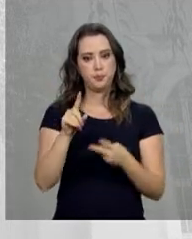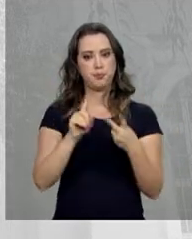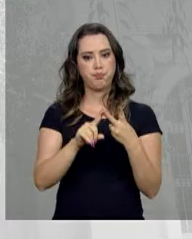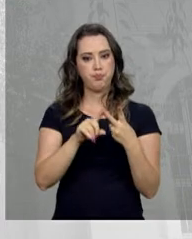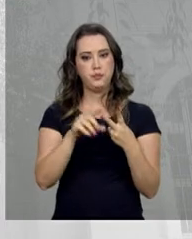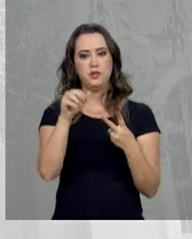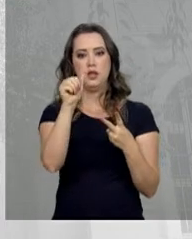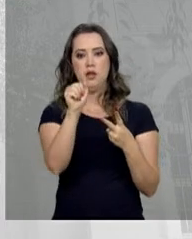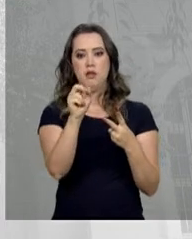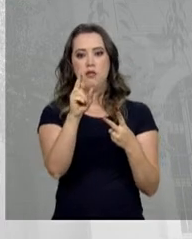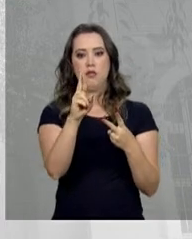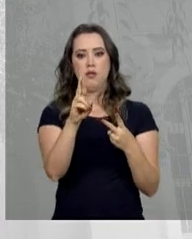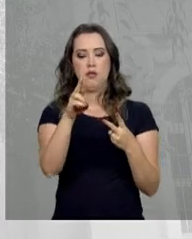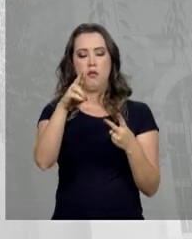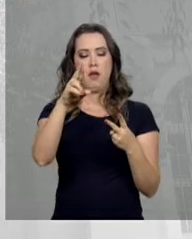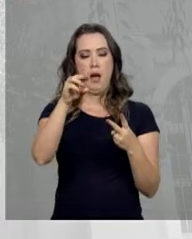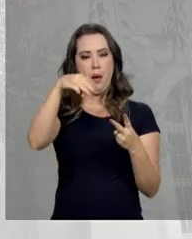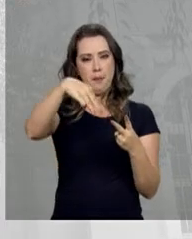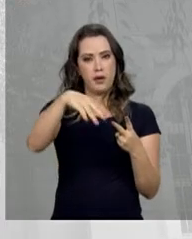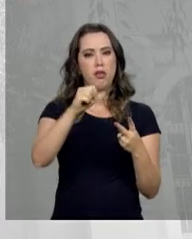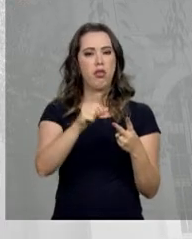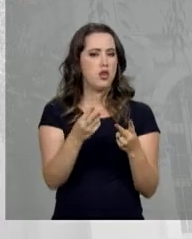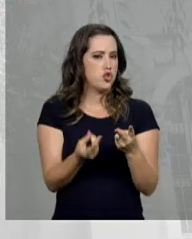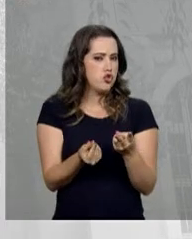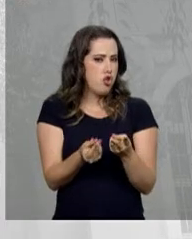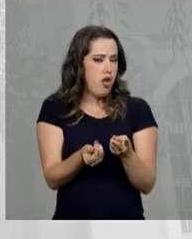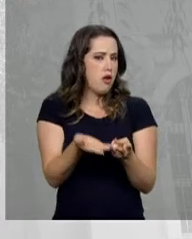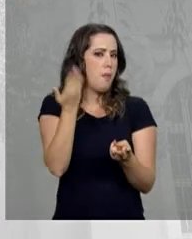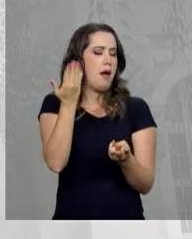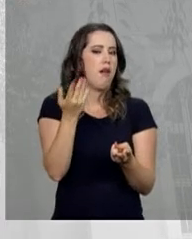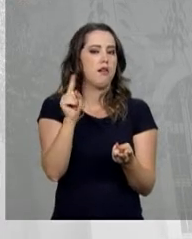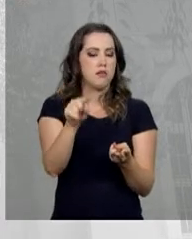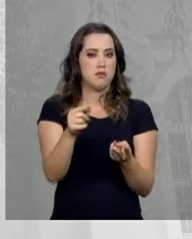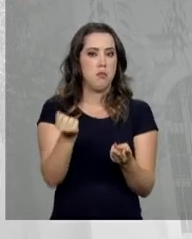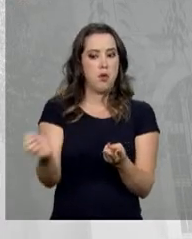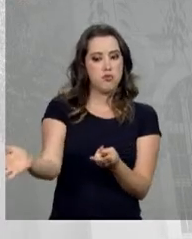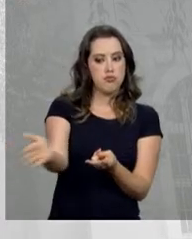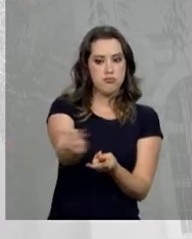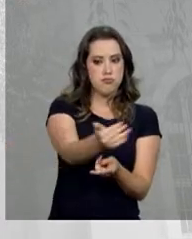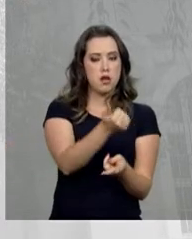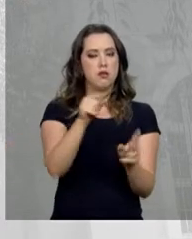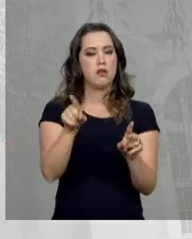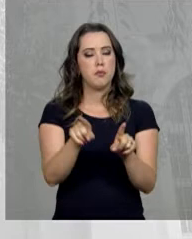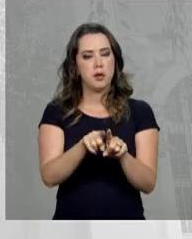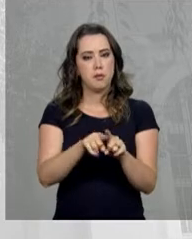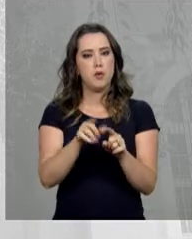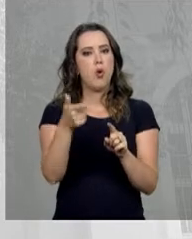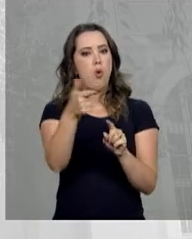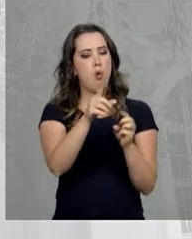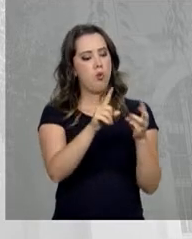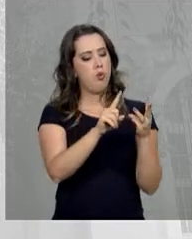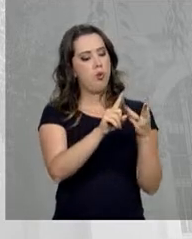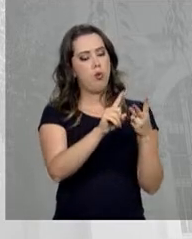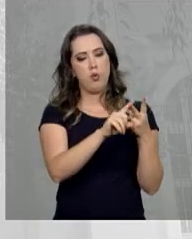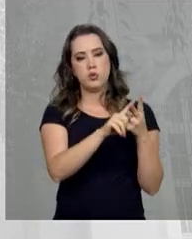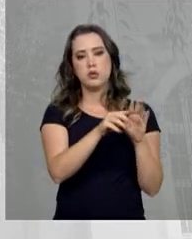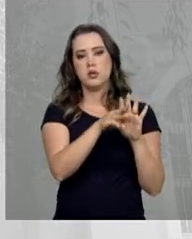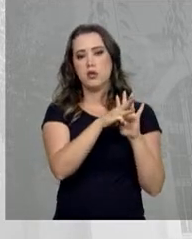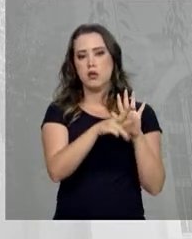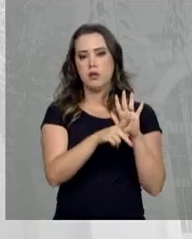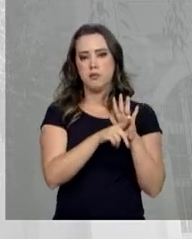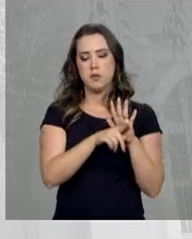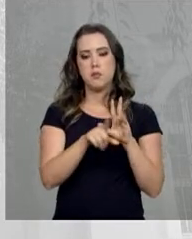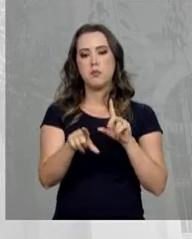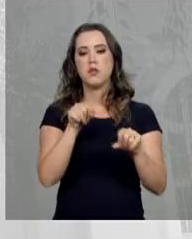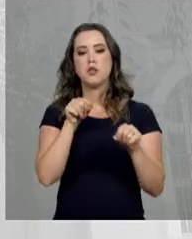terá mais recursos e poderá arrecadar receitas próprias a outra mp define regras para a criação dos chamados fundos